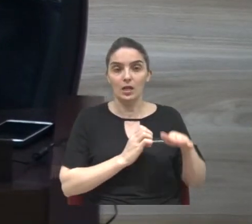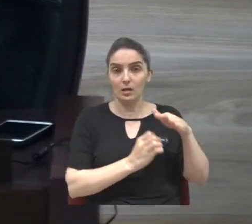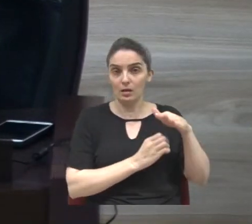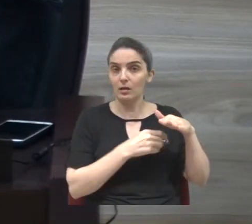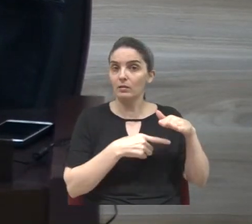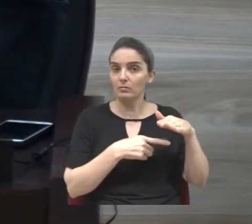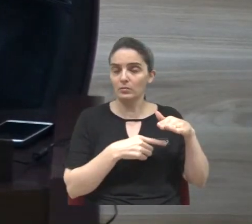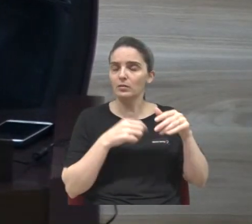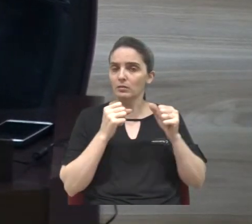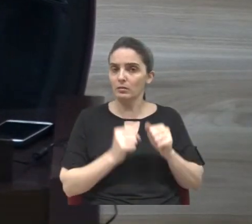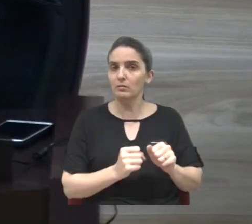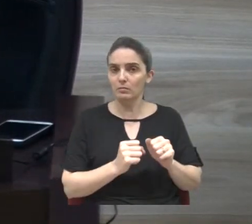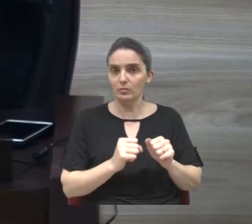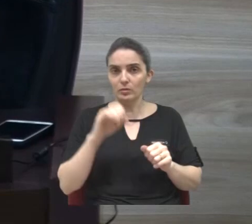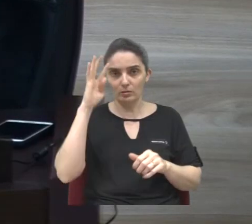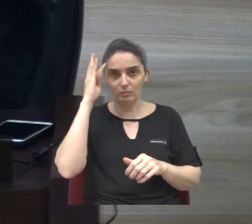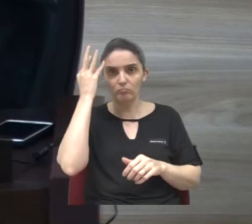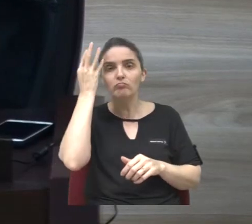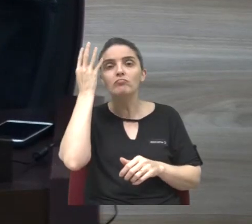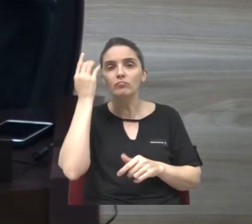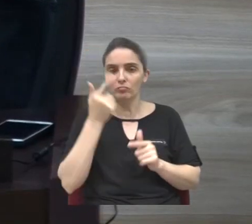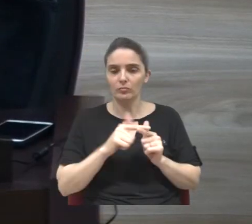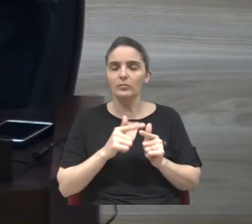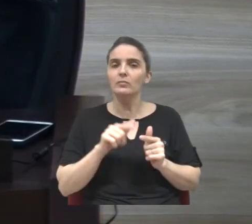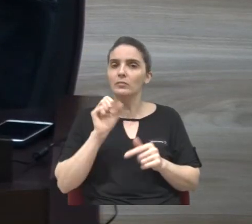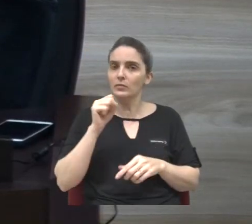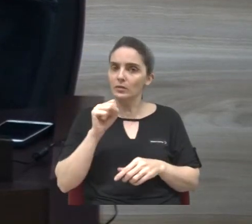o problema. Além disso,